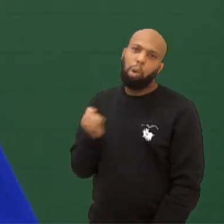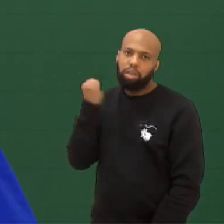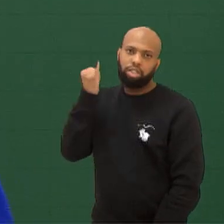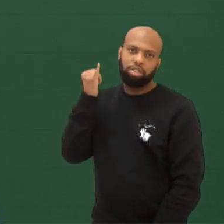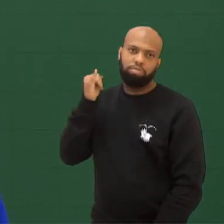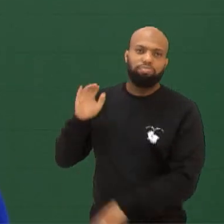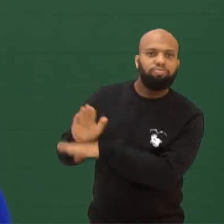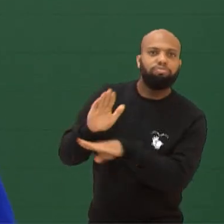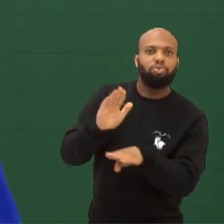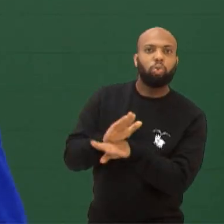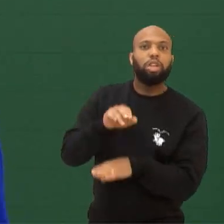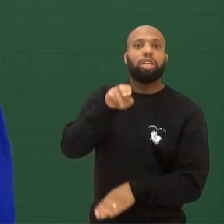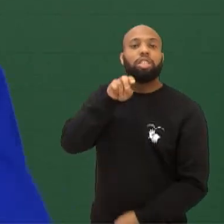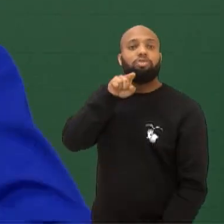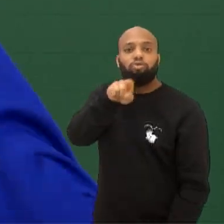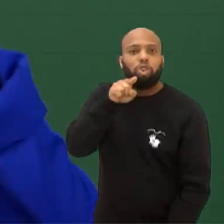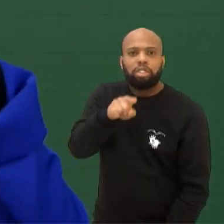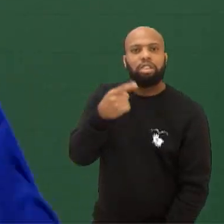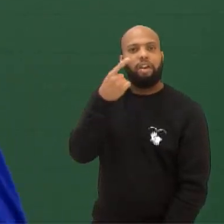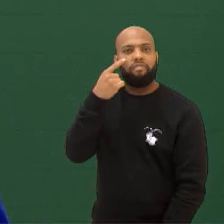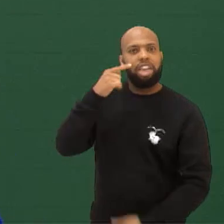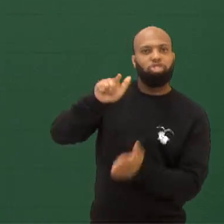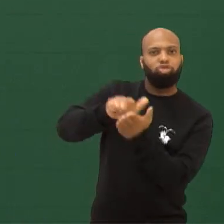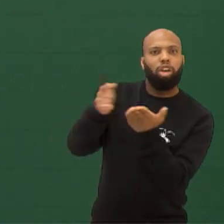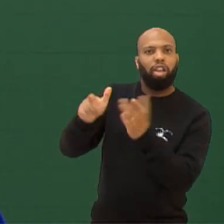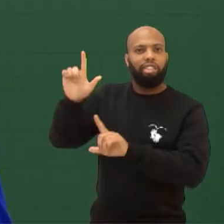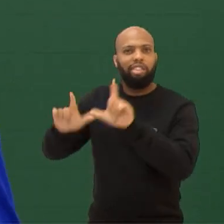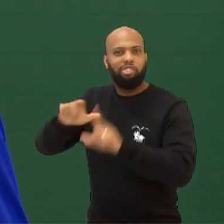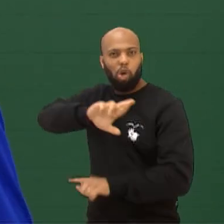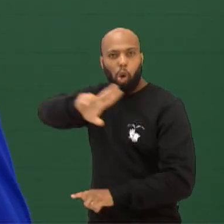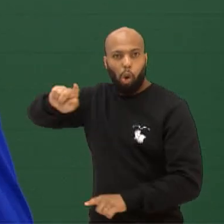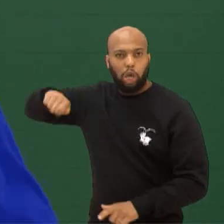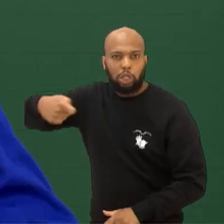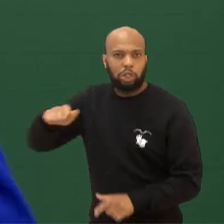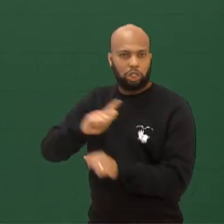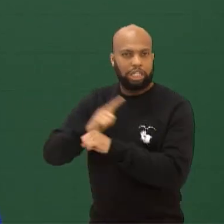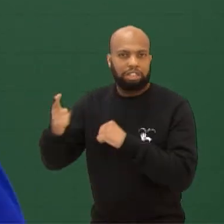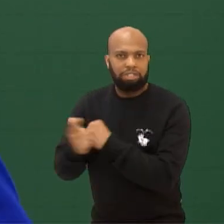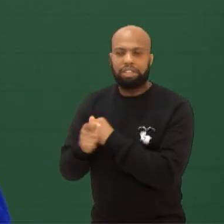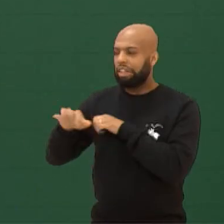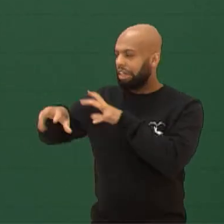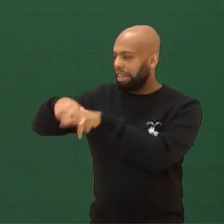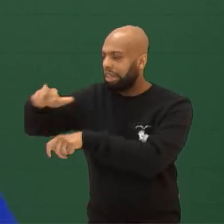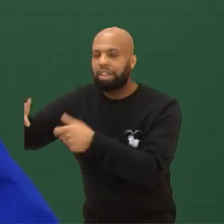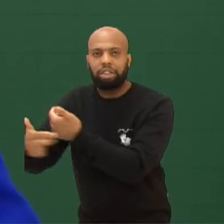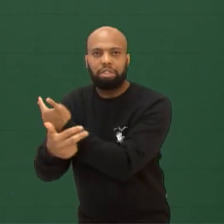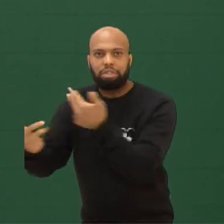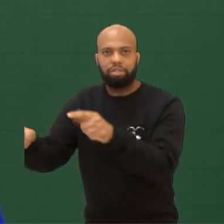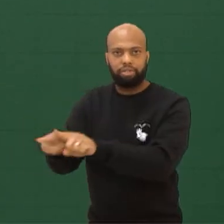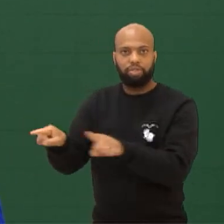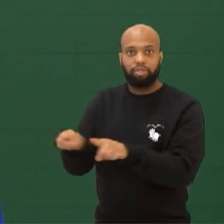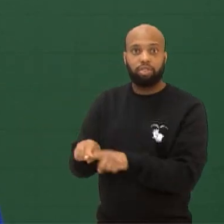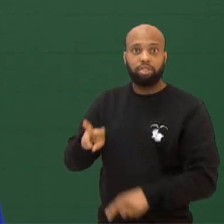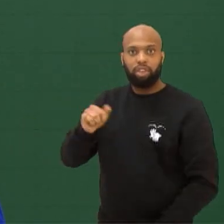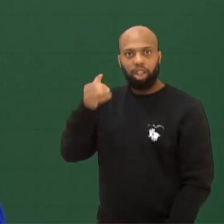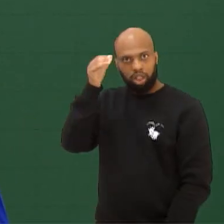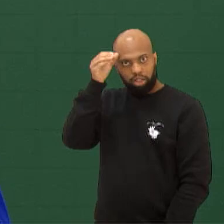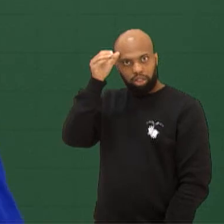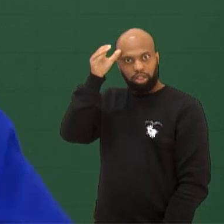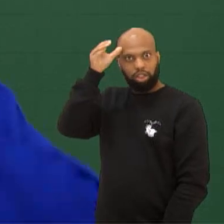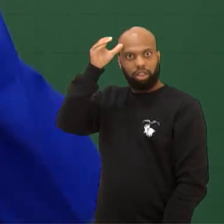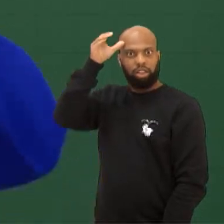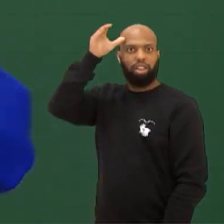Quanto mais reportagens você acompanhar, mais itens que você vai buscar, vai fazer com que você aumente cada vez mais